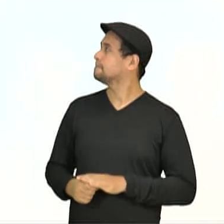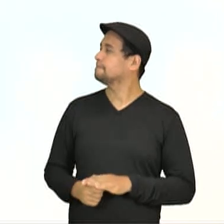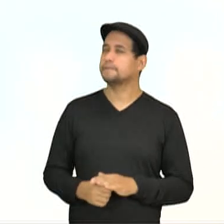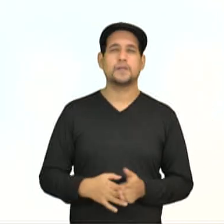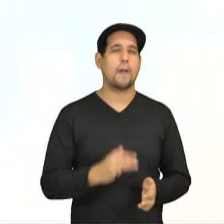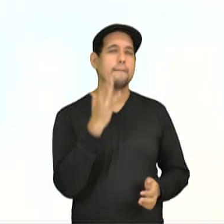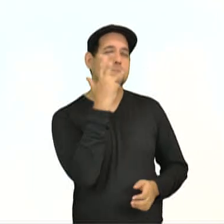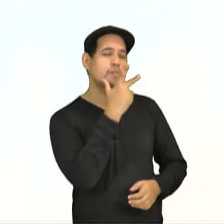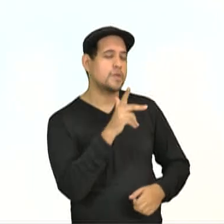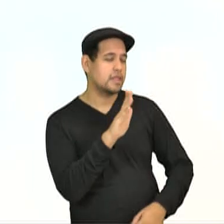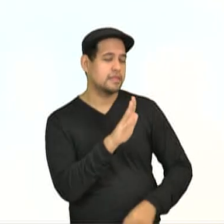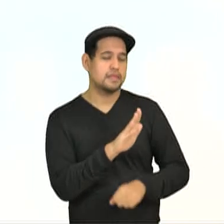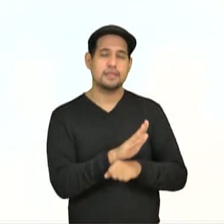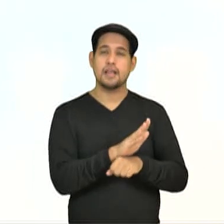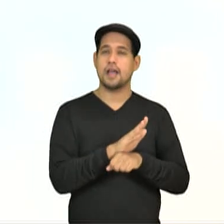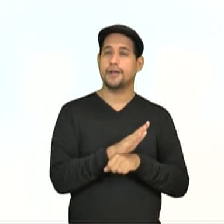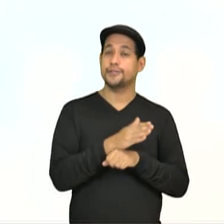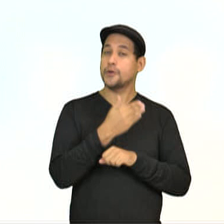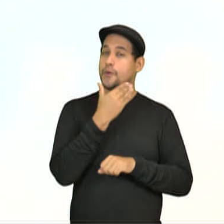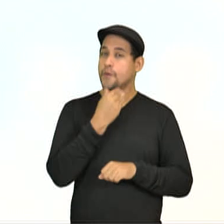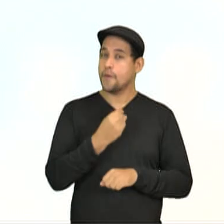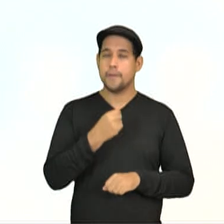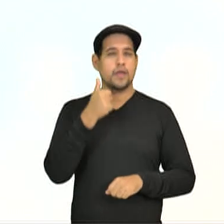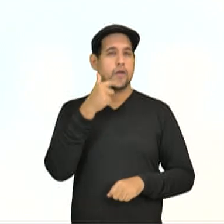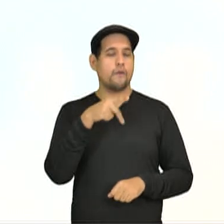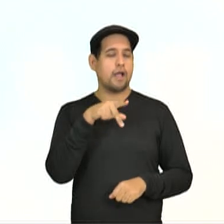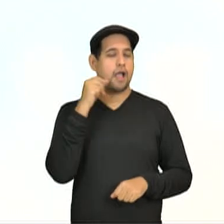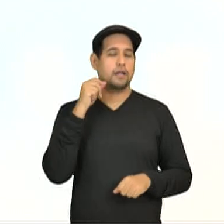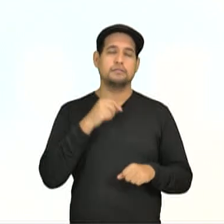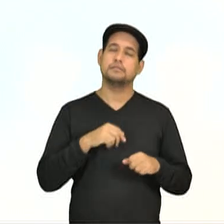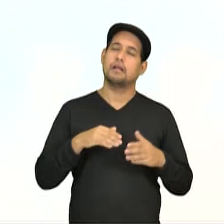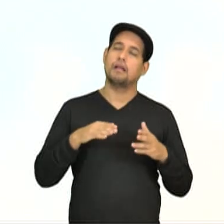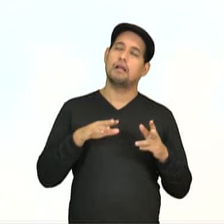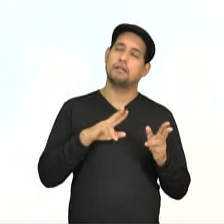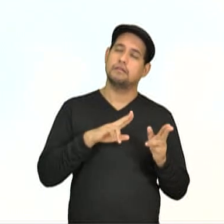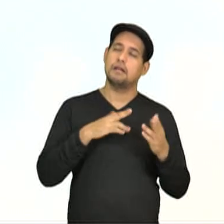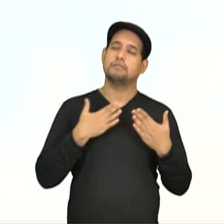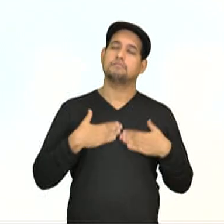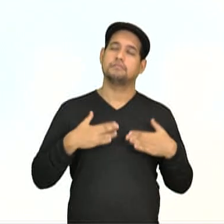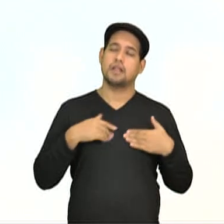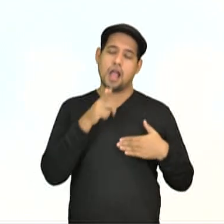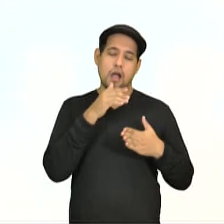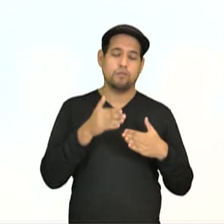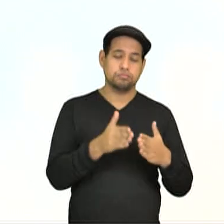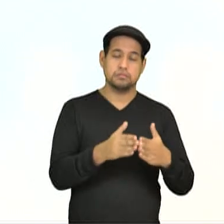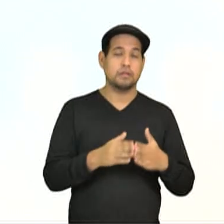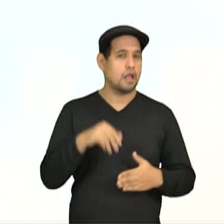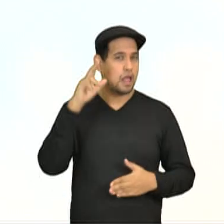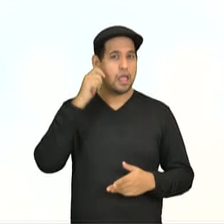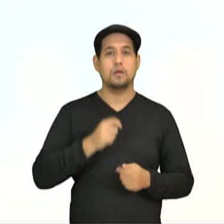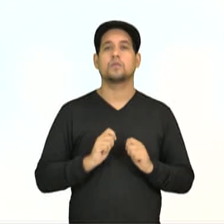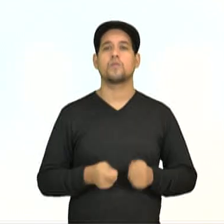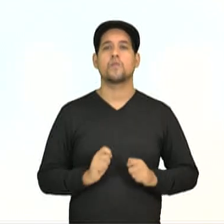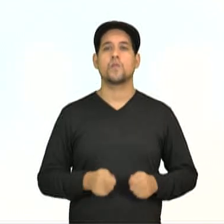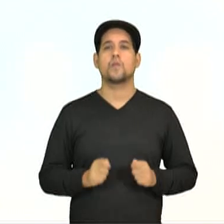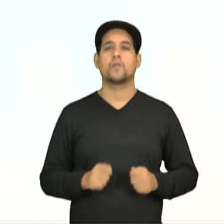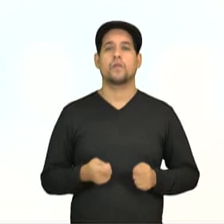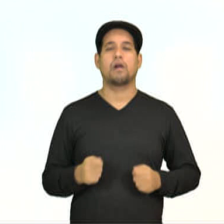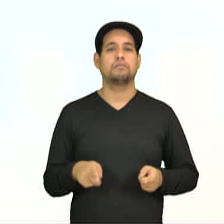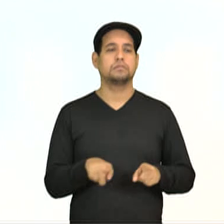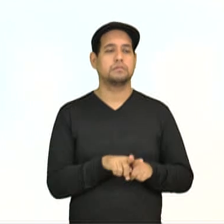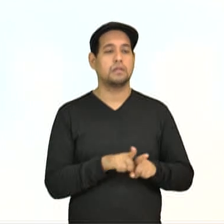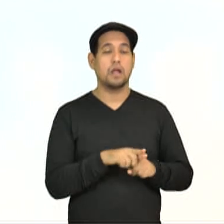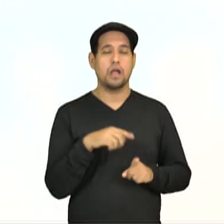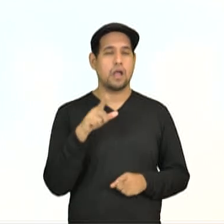tarde, enquanto o rapaz e o seu gato descansavam à beira-rio, a carruagem do rei aproxima-se. O